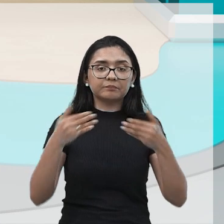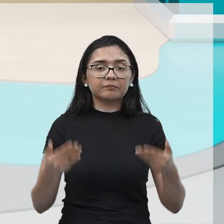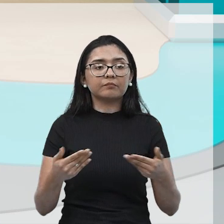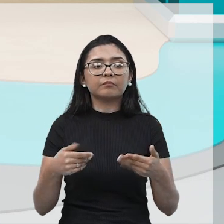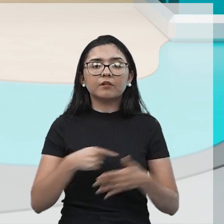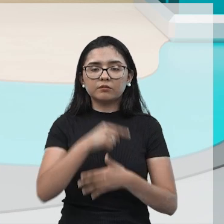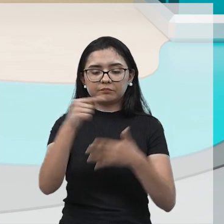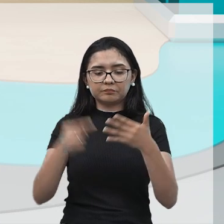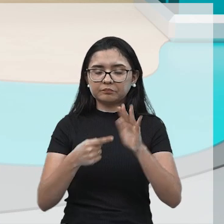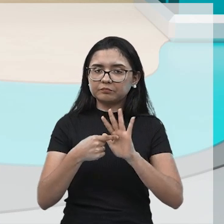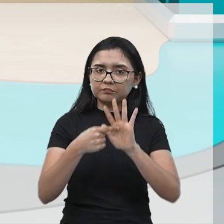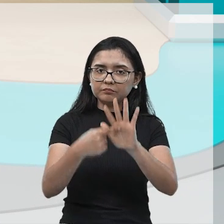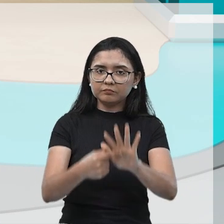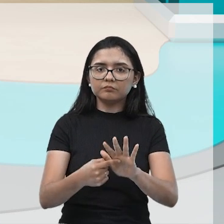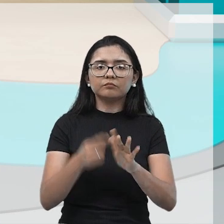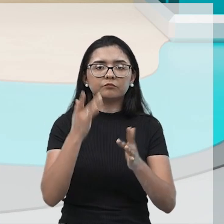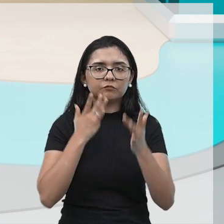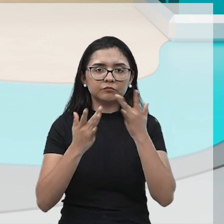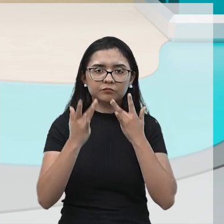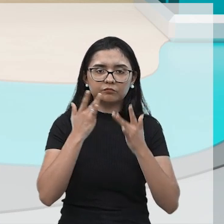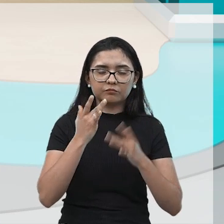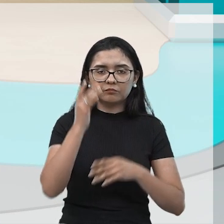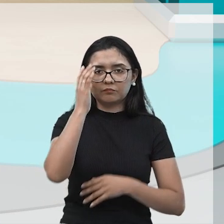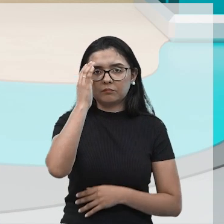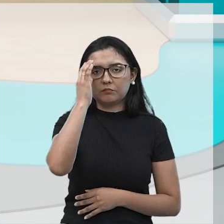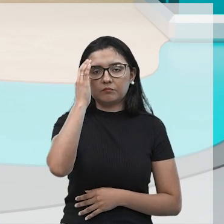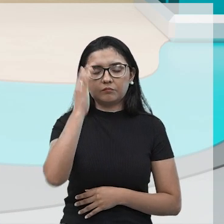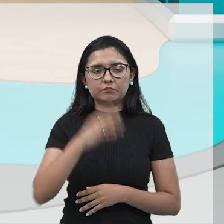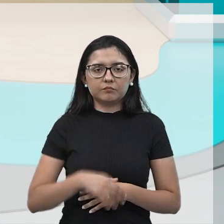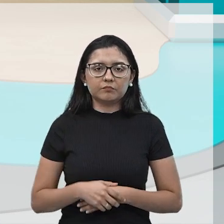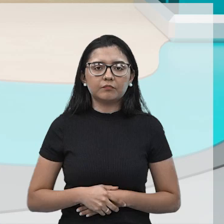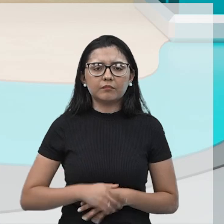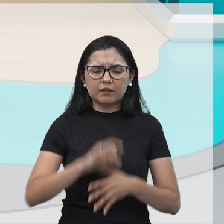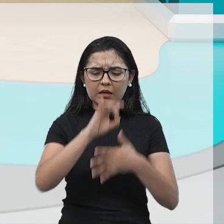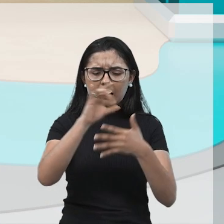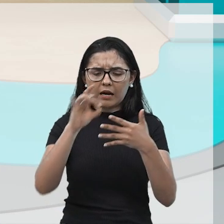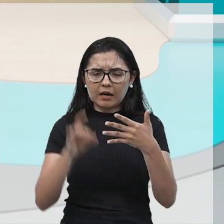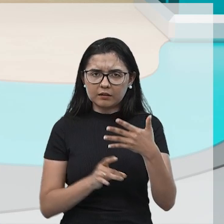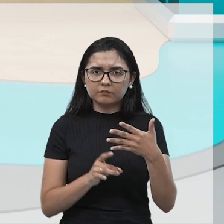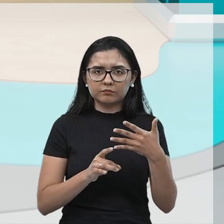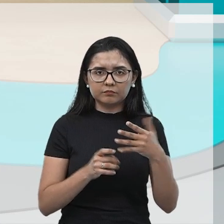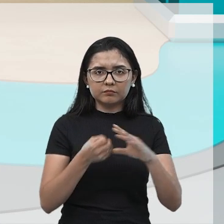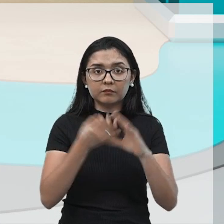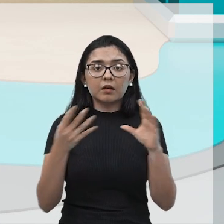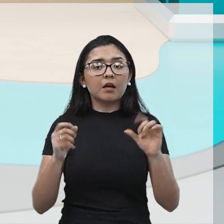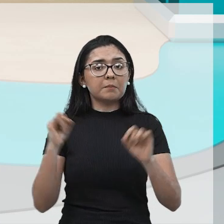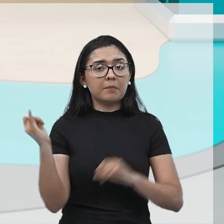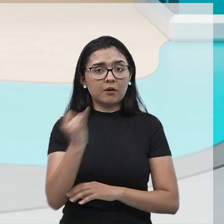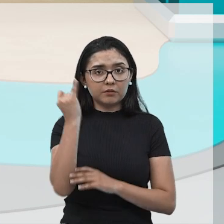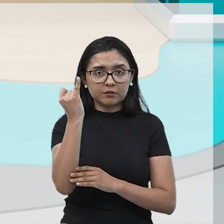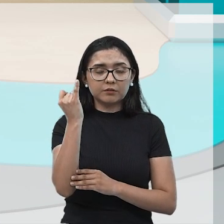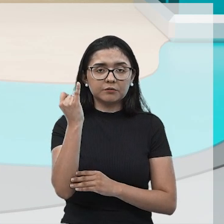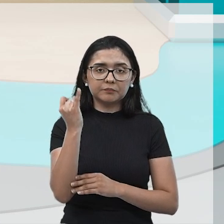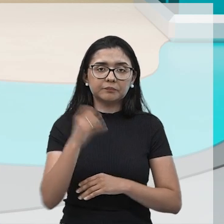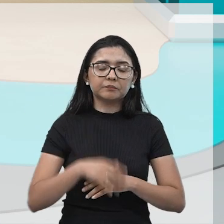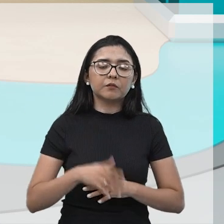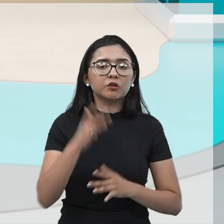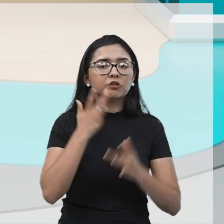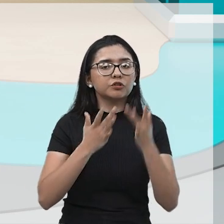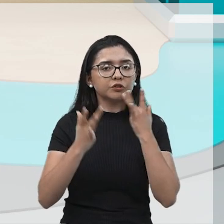os elementos do teatro. Então, cada um desses elementos é importante para que o